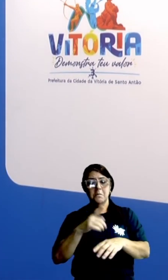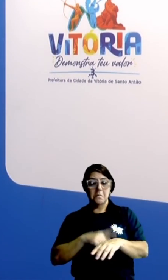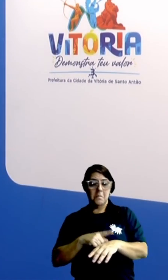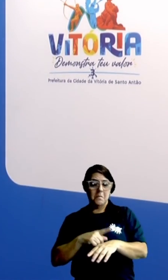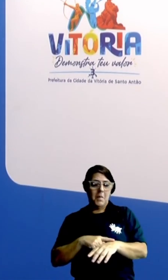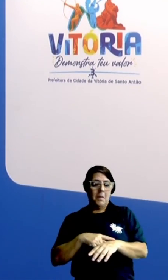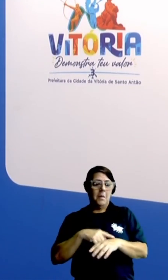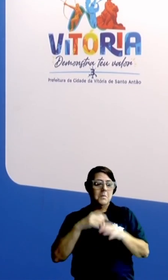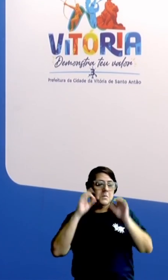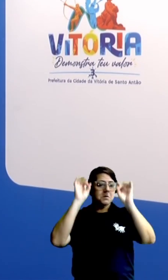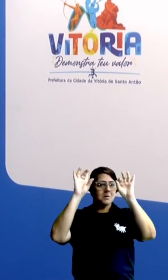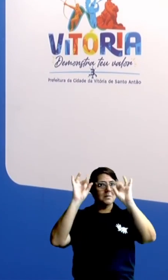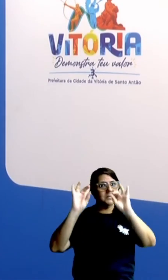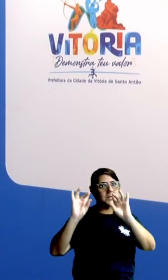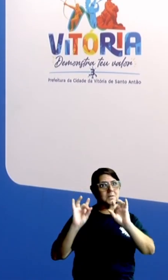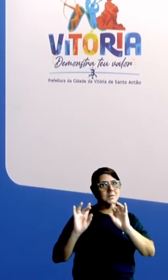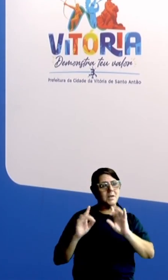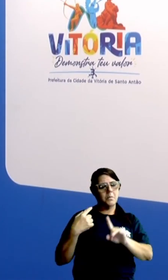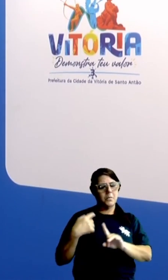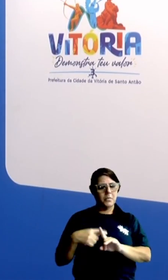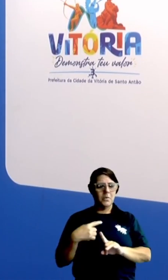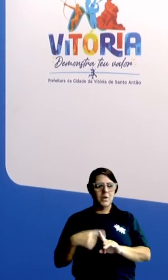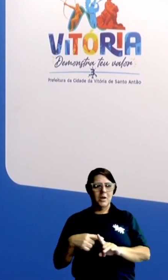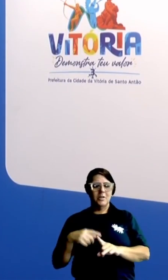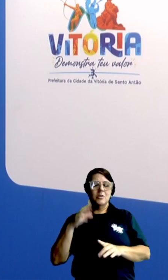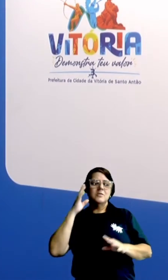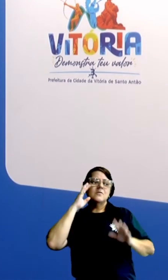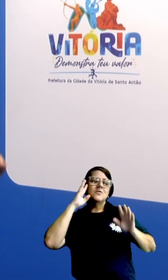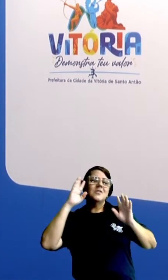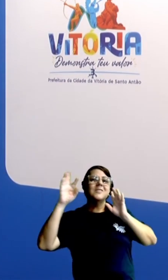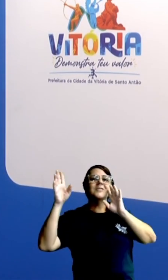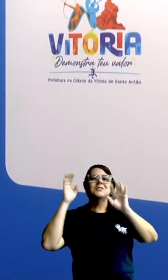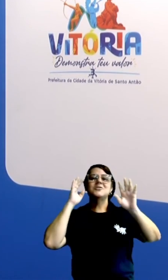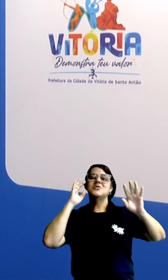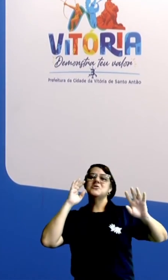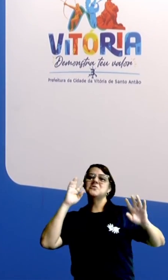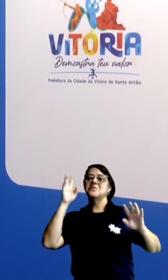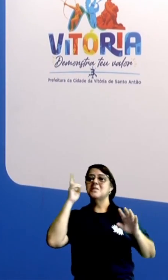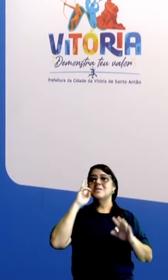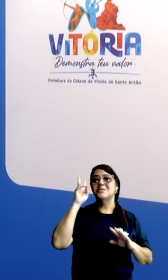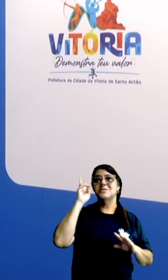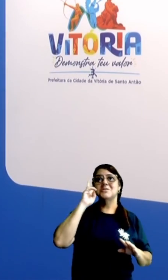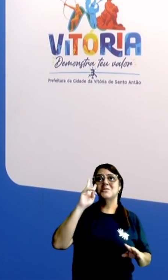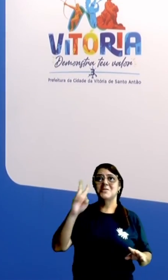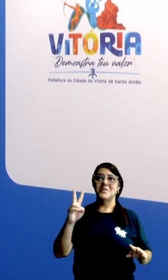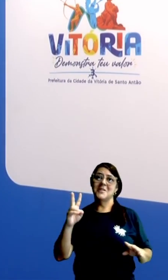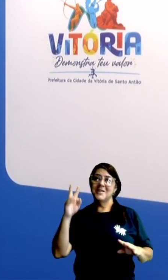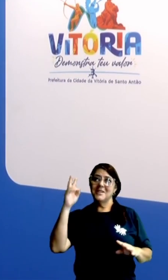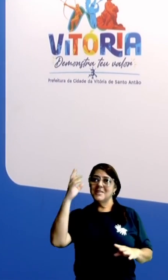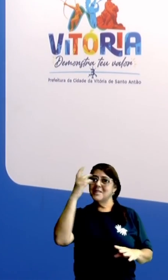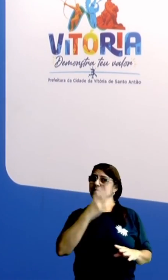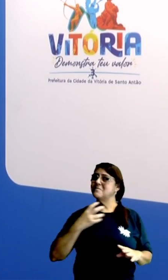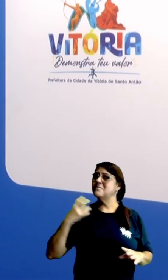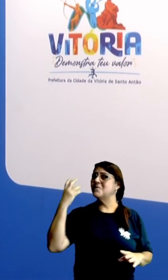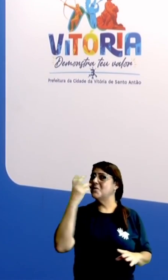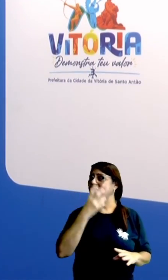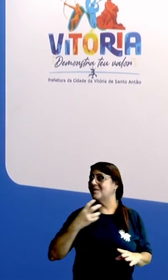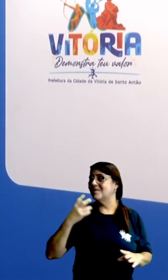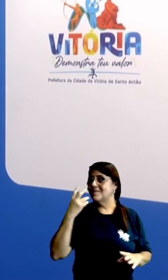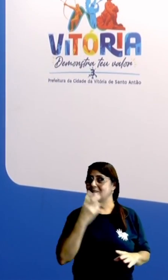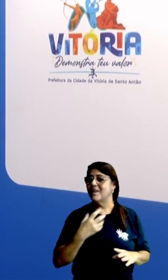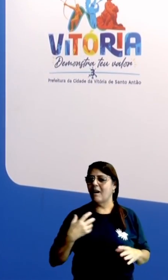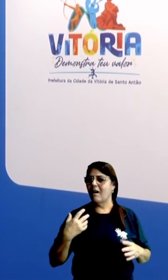momento rico porque a gente passeou em toda história da música ainda aprendeu bastante hoje